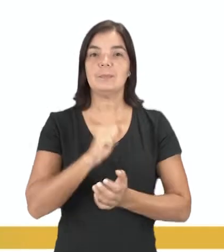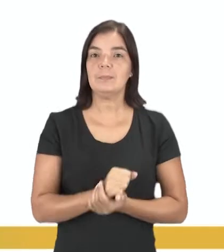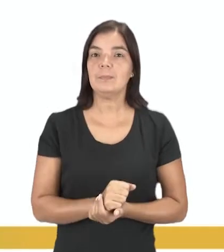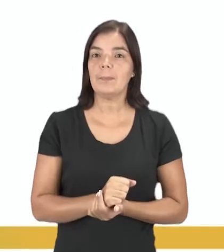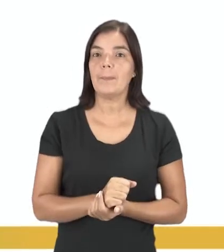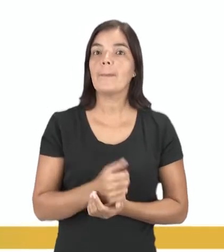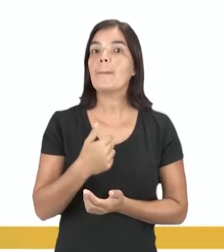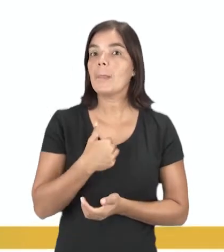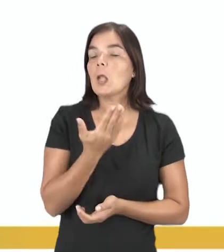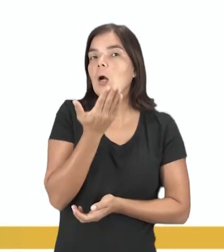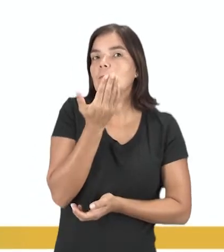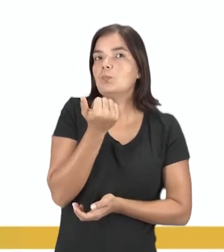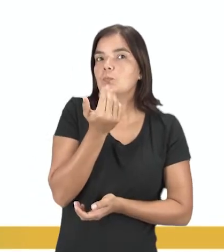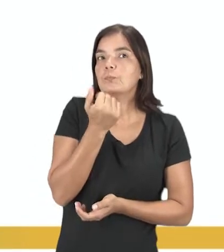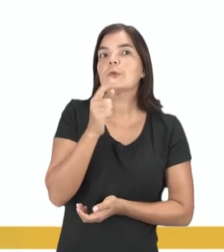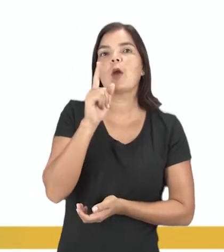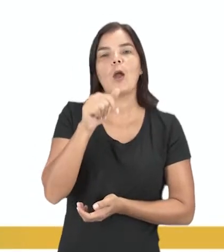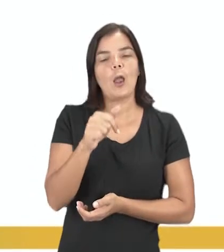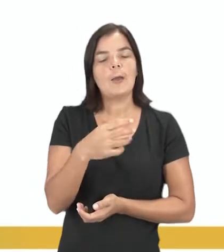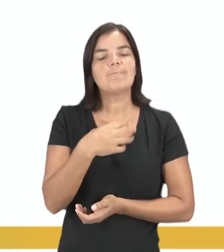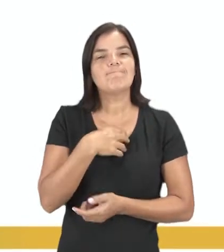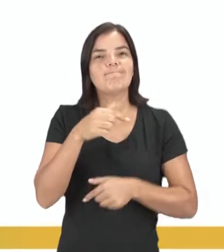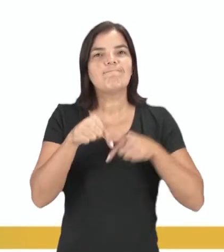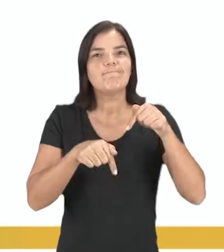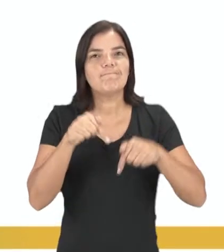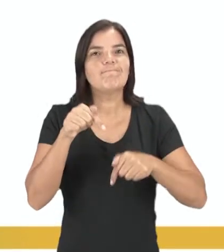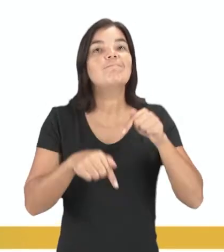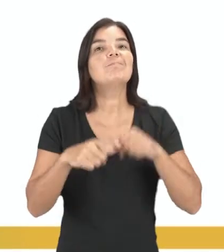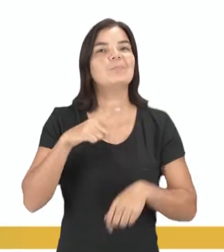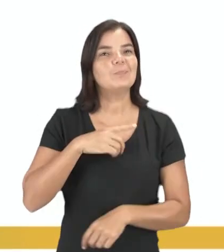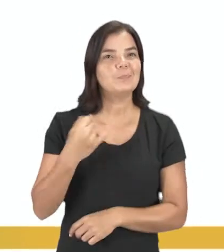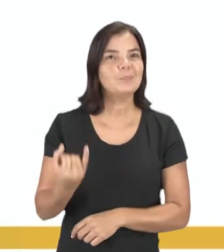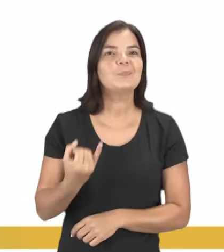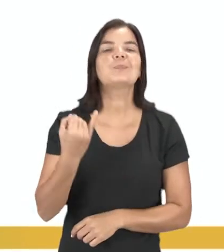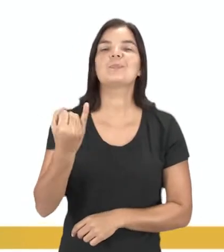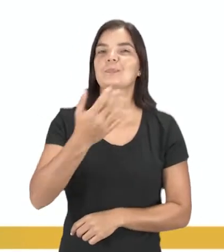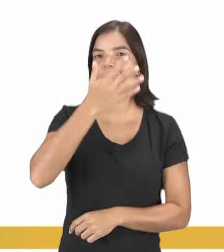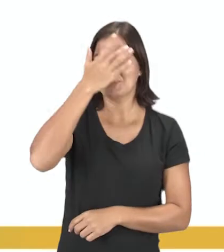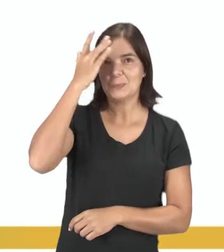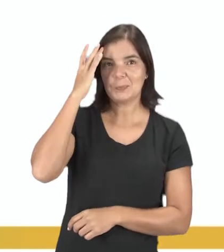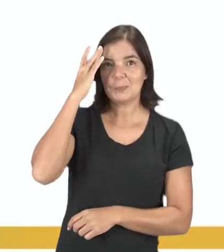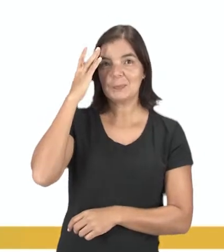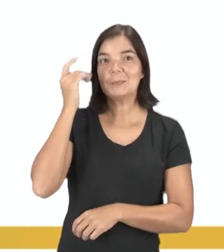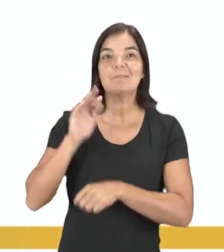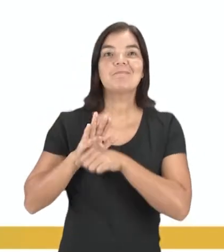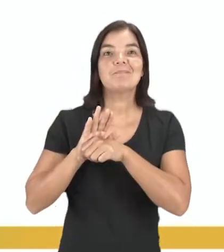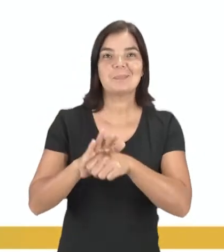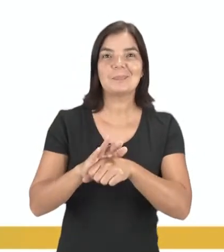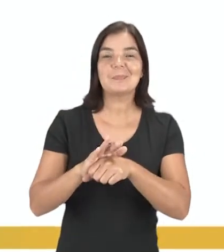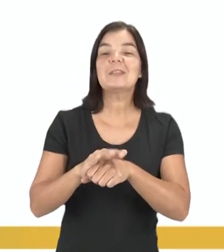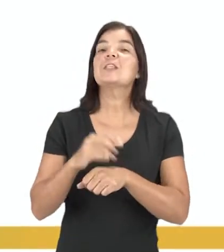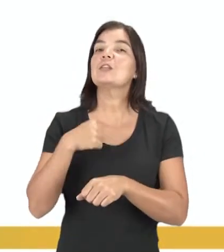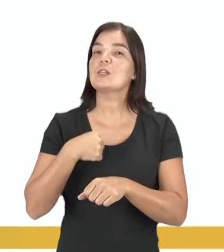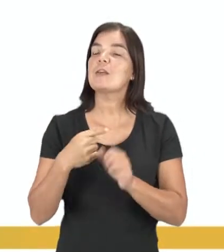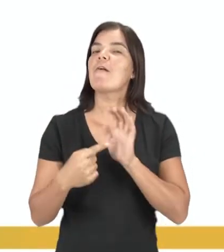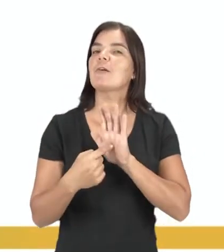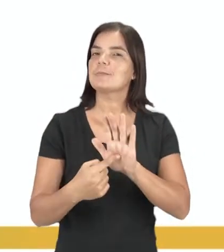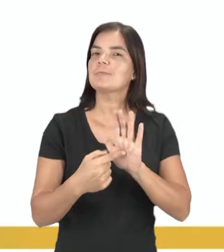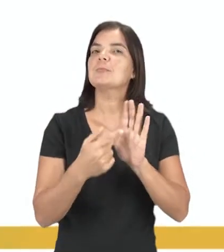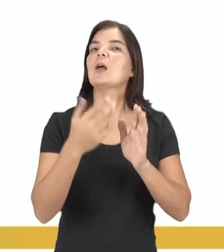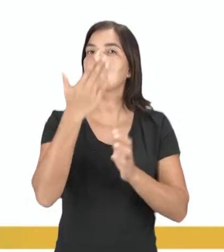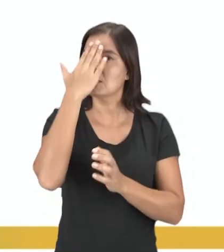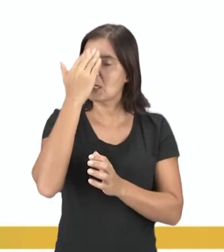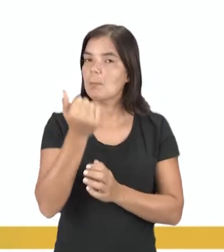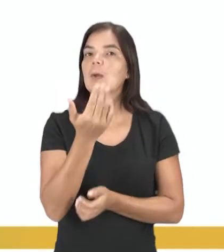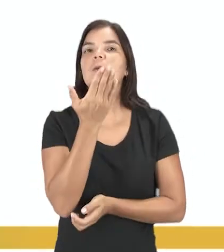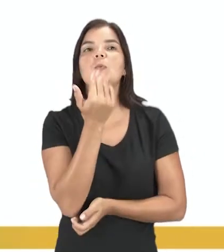Então, a gustação é um sentido químico que tem importância aos humanos de propiciar que ele distingue